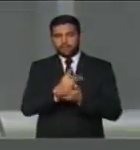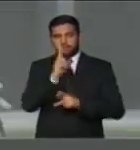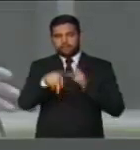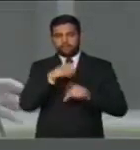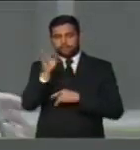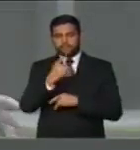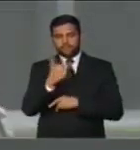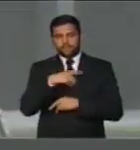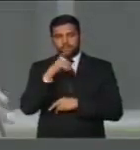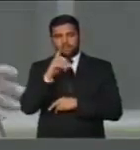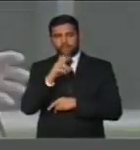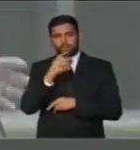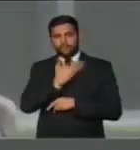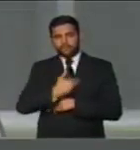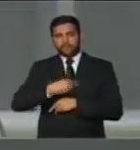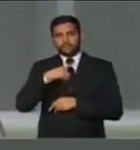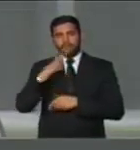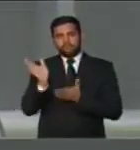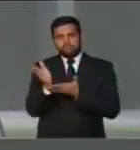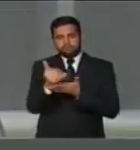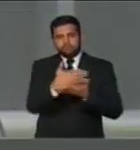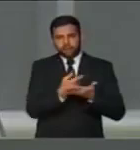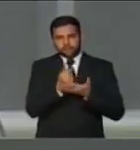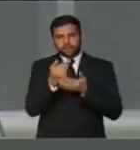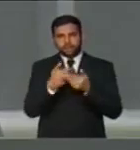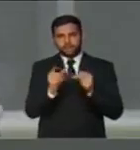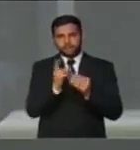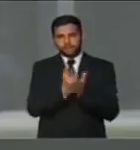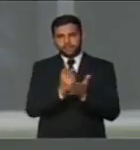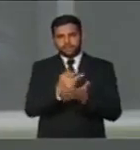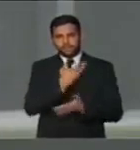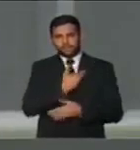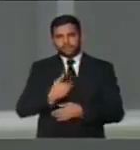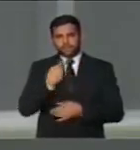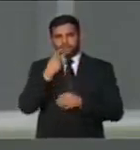governo que só pensa em arrecadar para se manter no poder. Declaro encerrada.